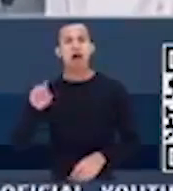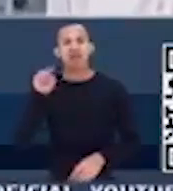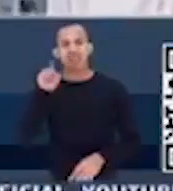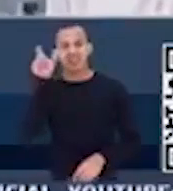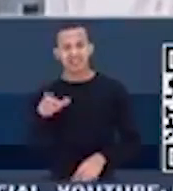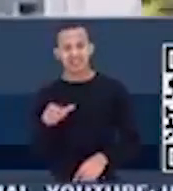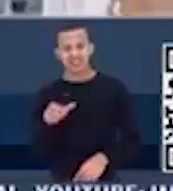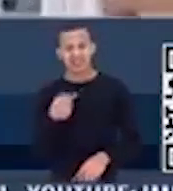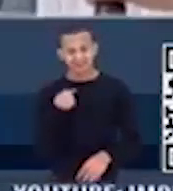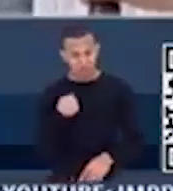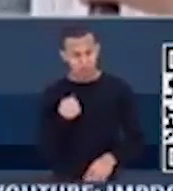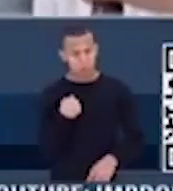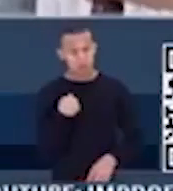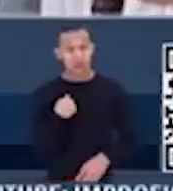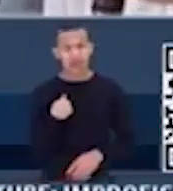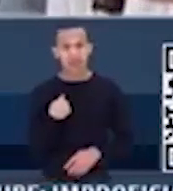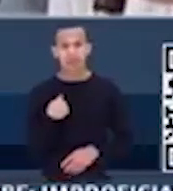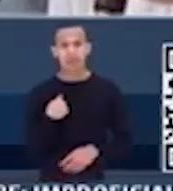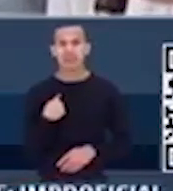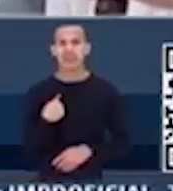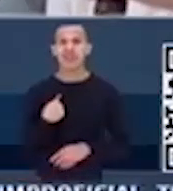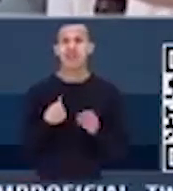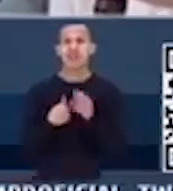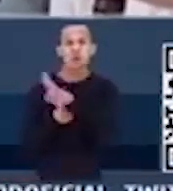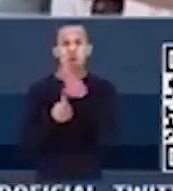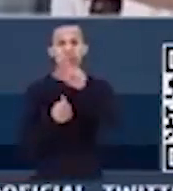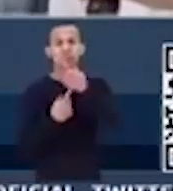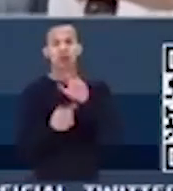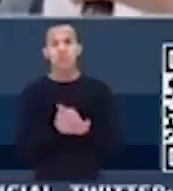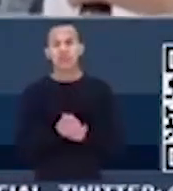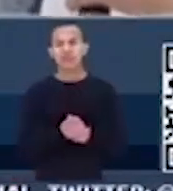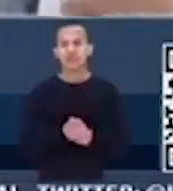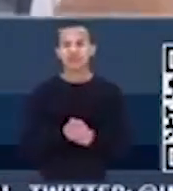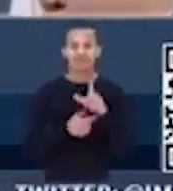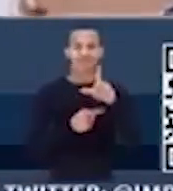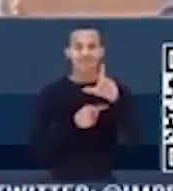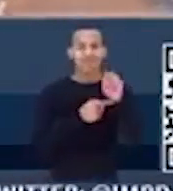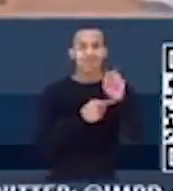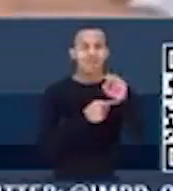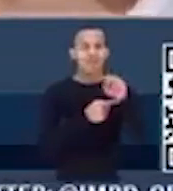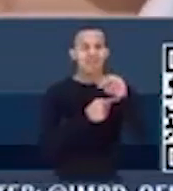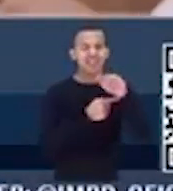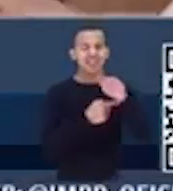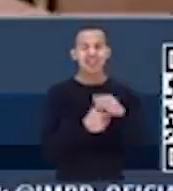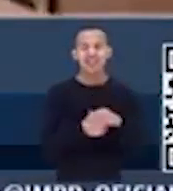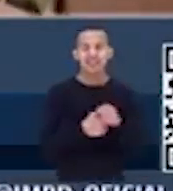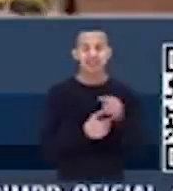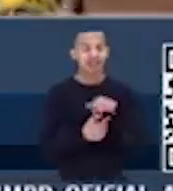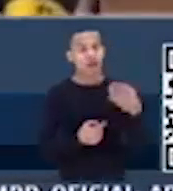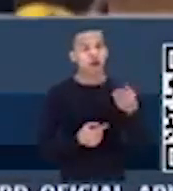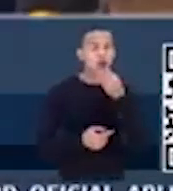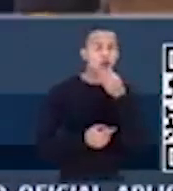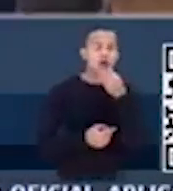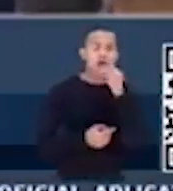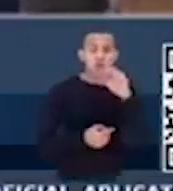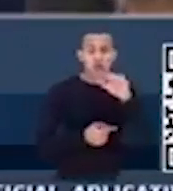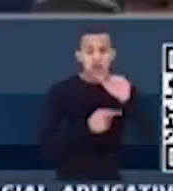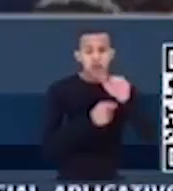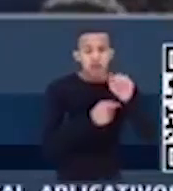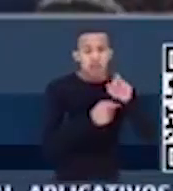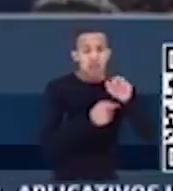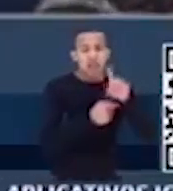Peraí. Qual o seu nome mesmo, filho? Lorena. Carlos. Não, ele. Ah. Carlos. O calor, que negócio é que o povo fala de